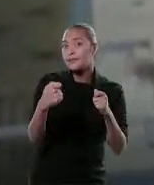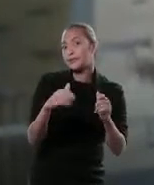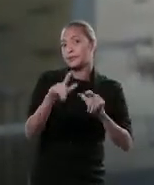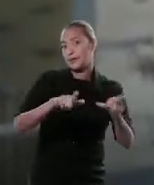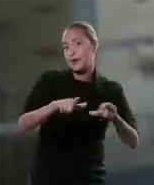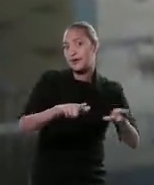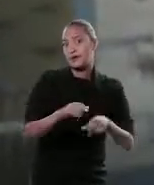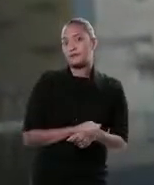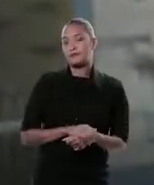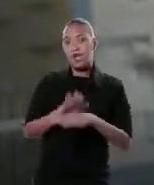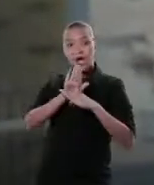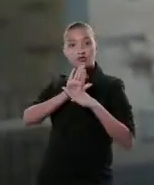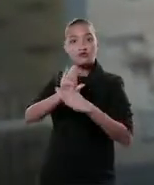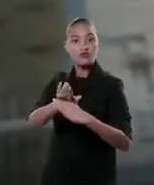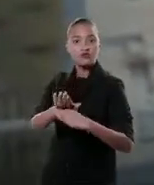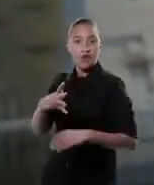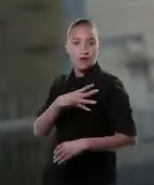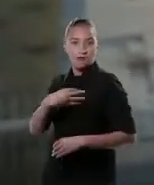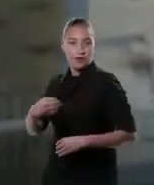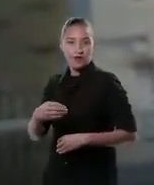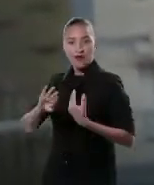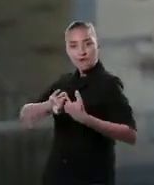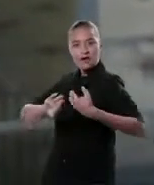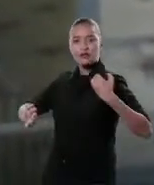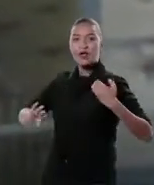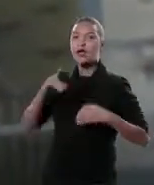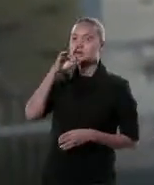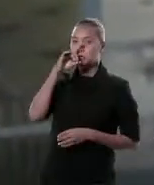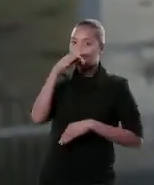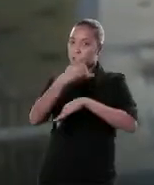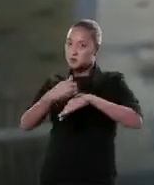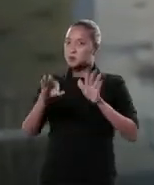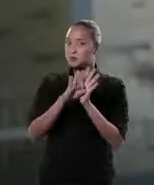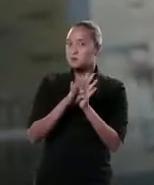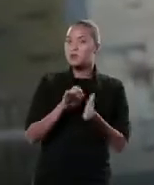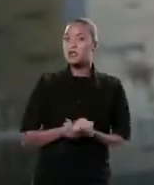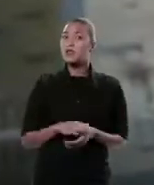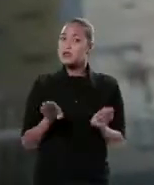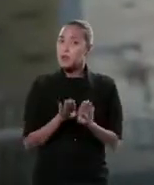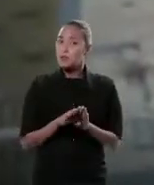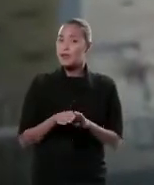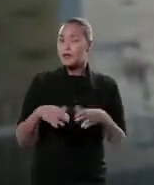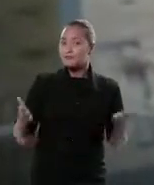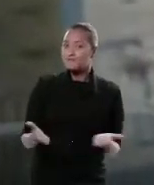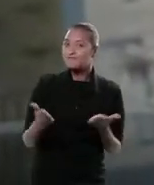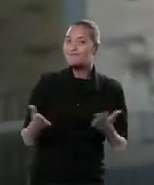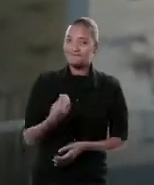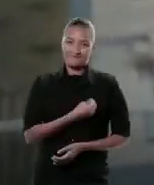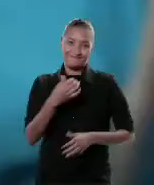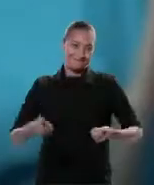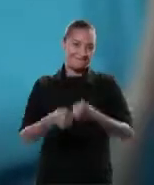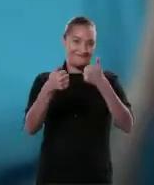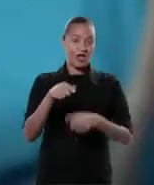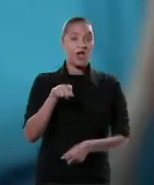precisam trabalhar. Ajuda a afastar os filhos do perigo das drogas e aumenta a chance de progredir na